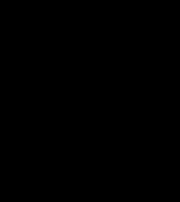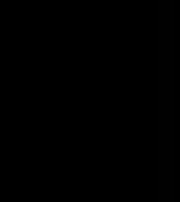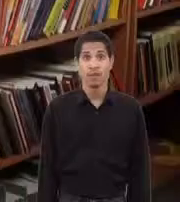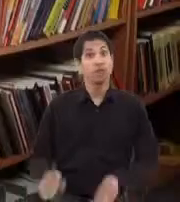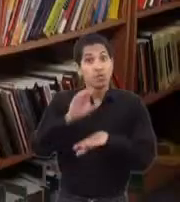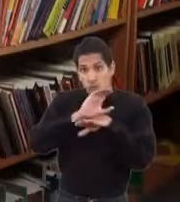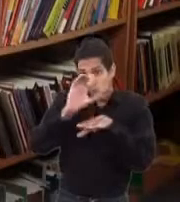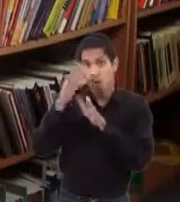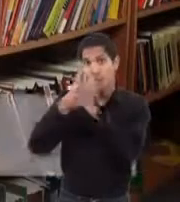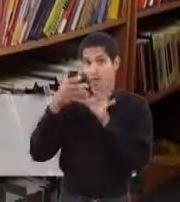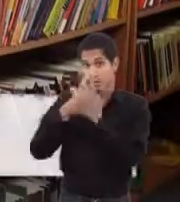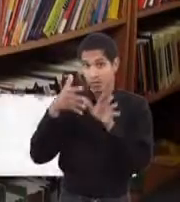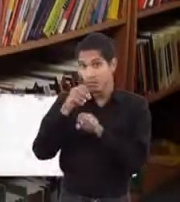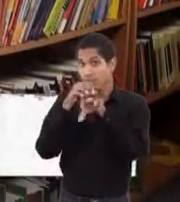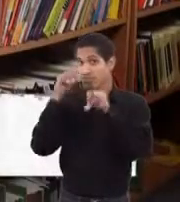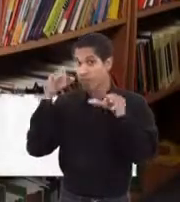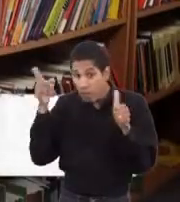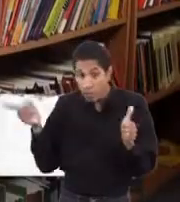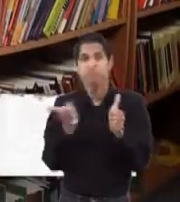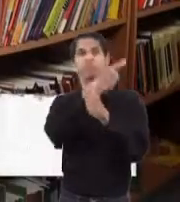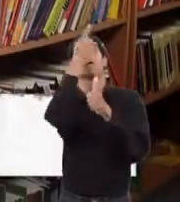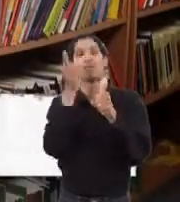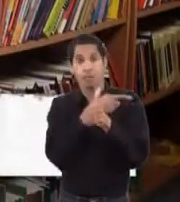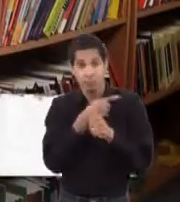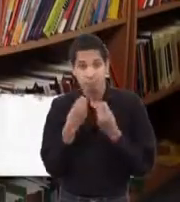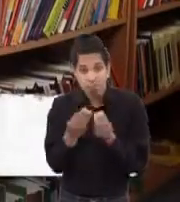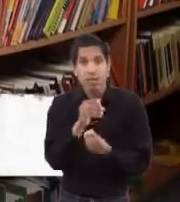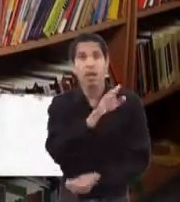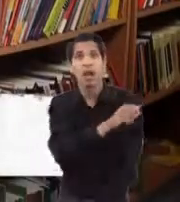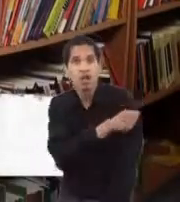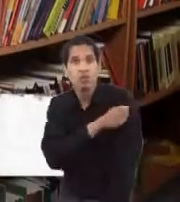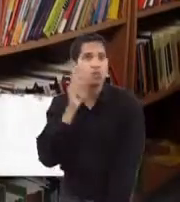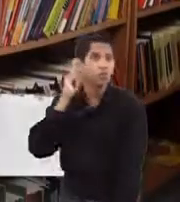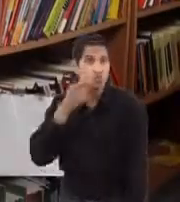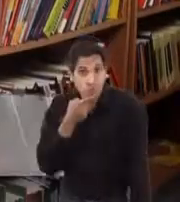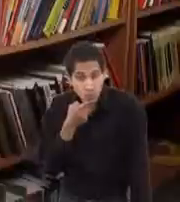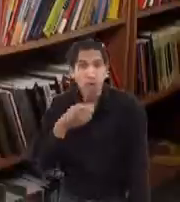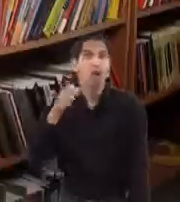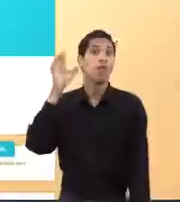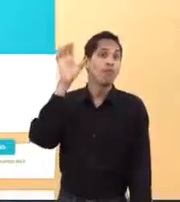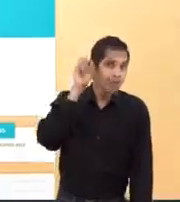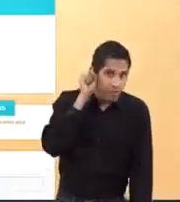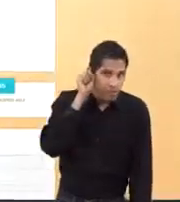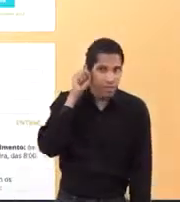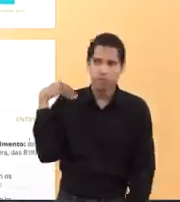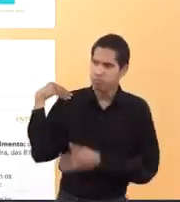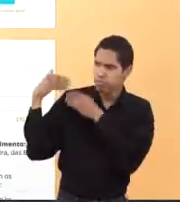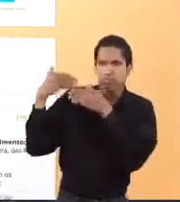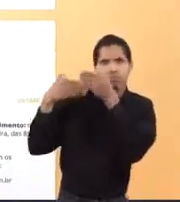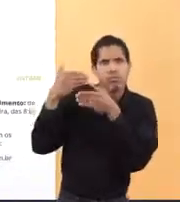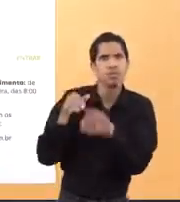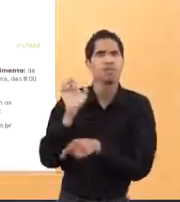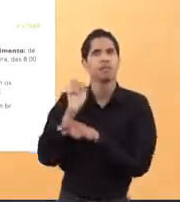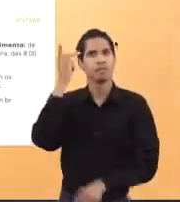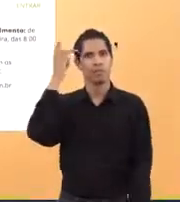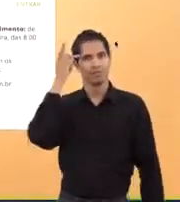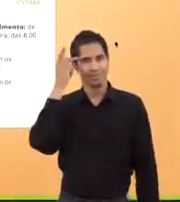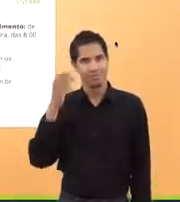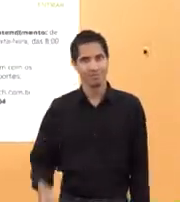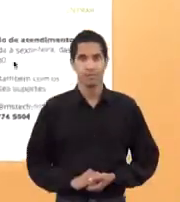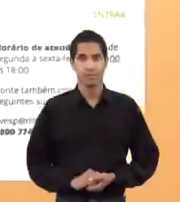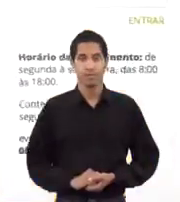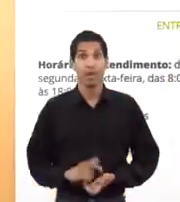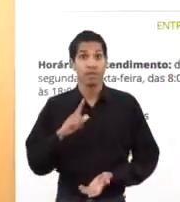O curso de Libras Online é o primeiro curso destinado aos alunos surdos e também aos alunos ouvintes da história do Estado